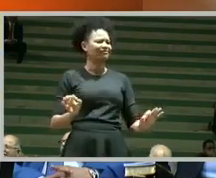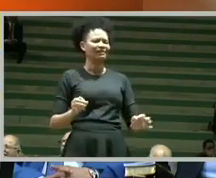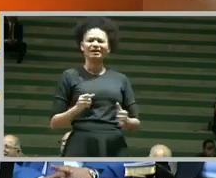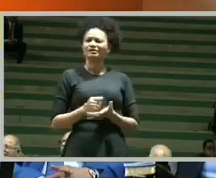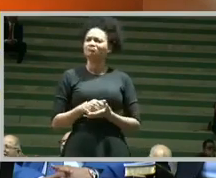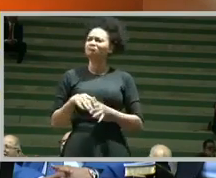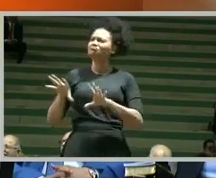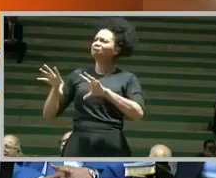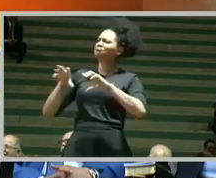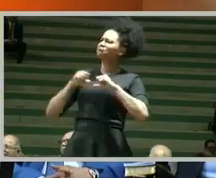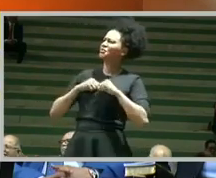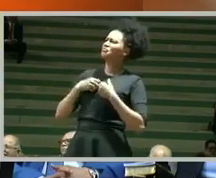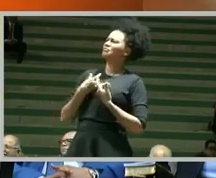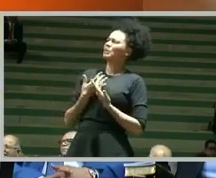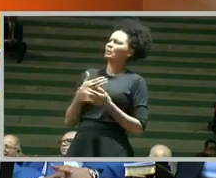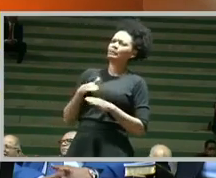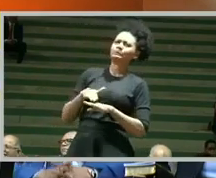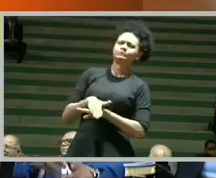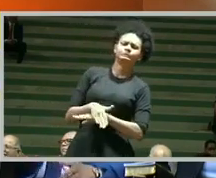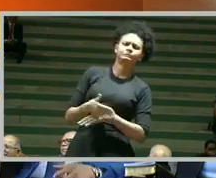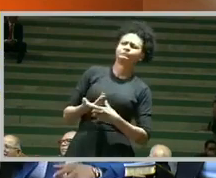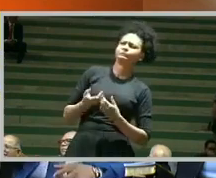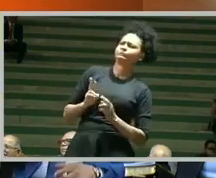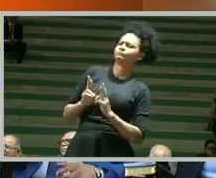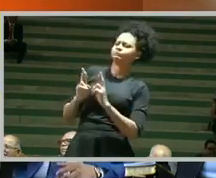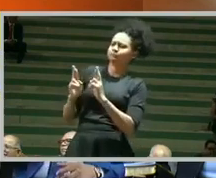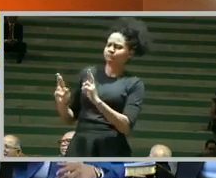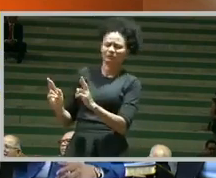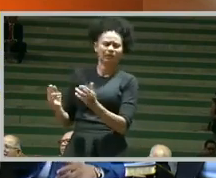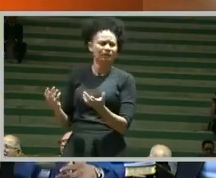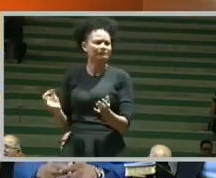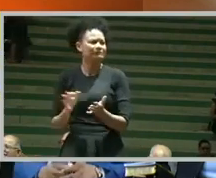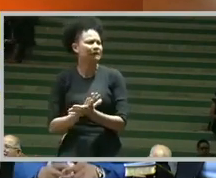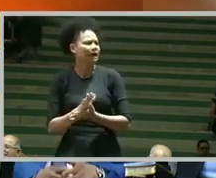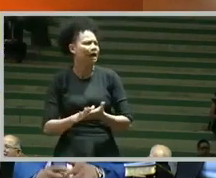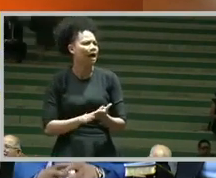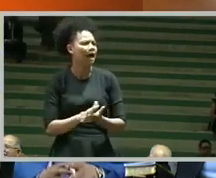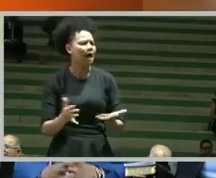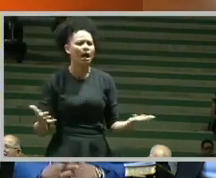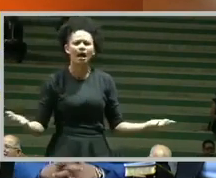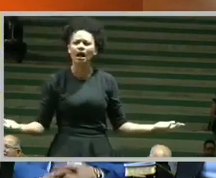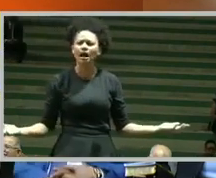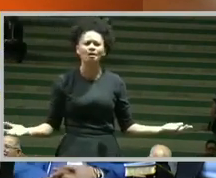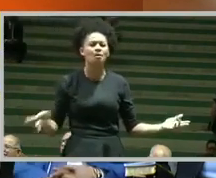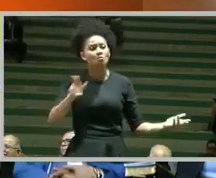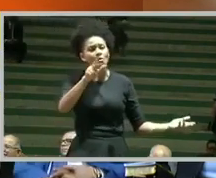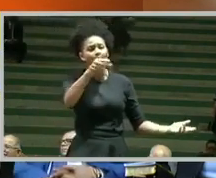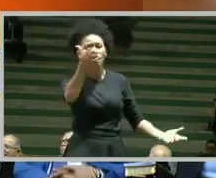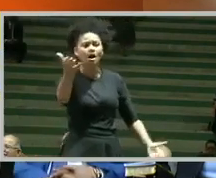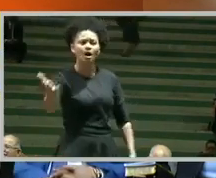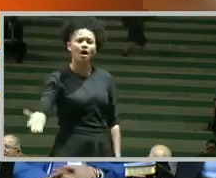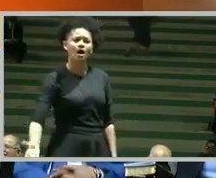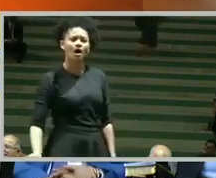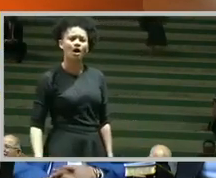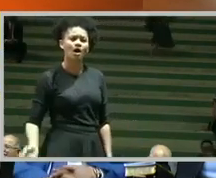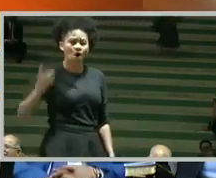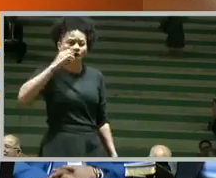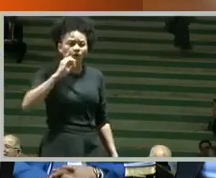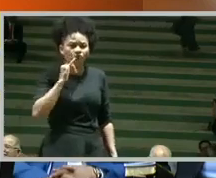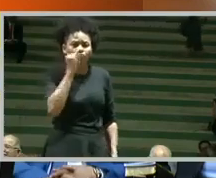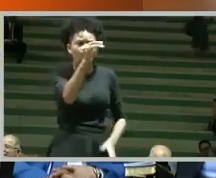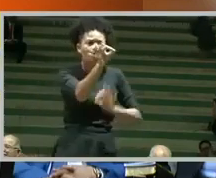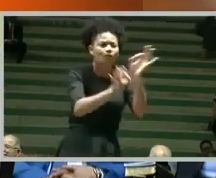gera temor, que não produz reverência. Ô, meu irmão, quando Deus